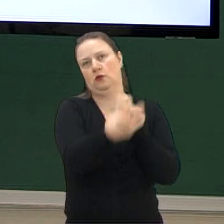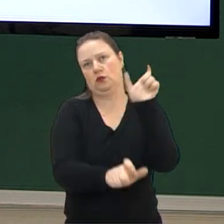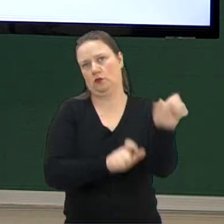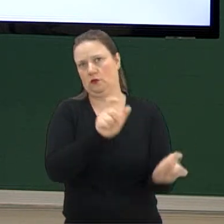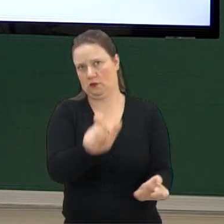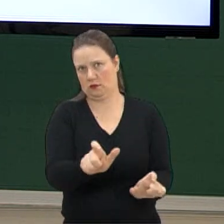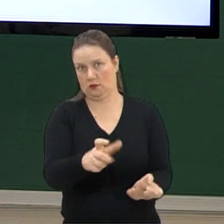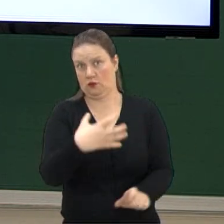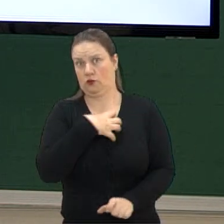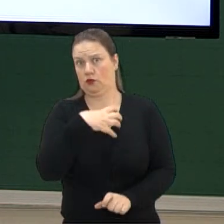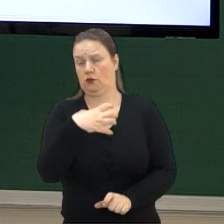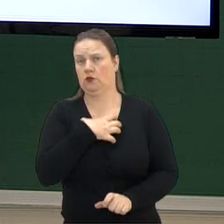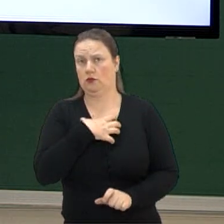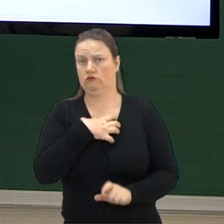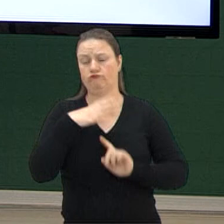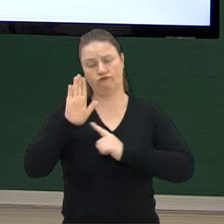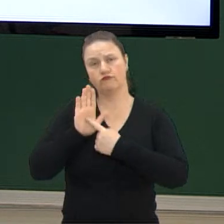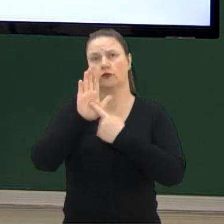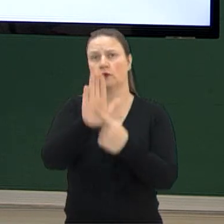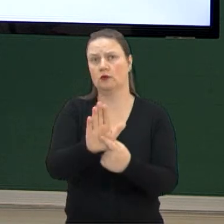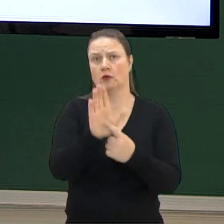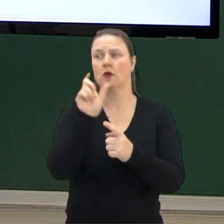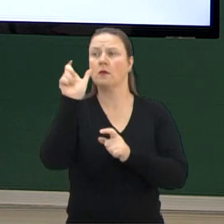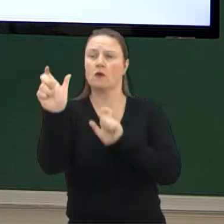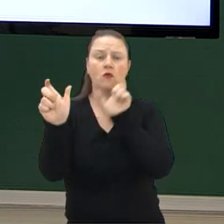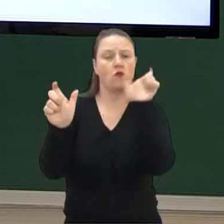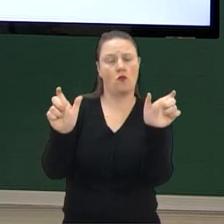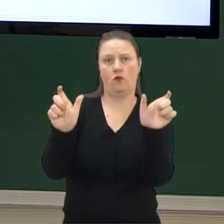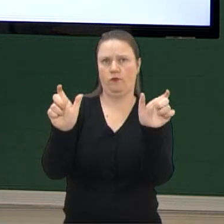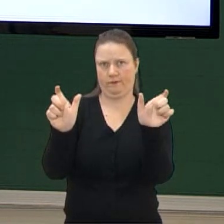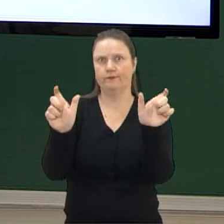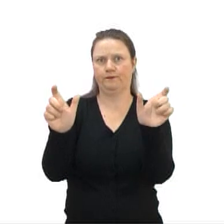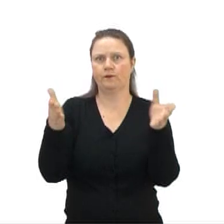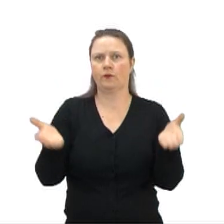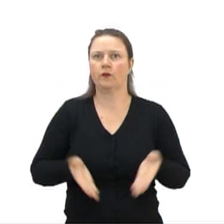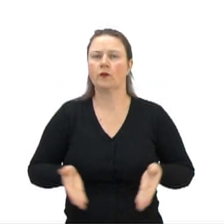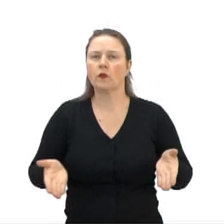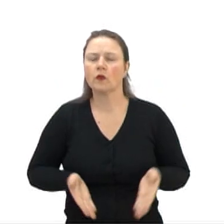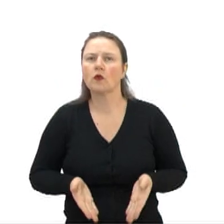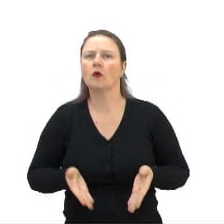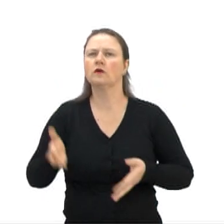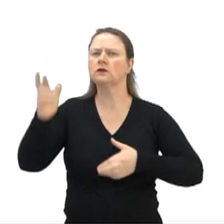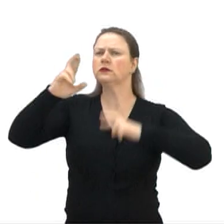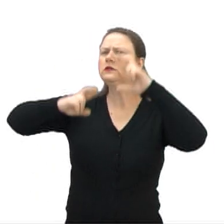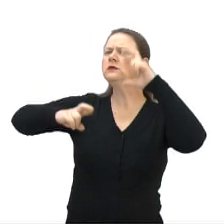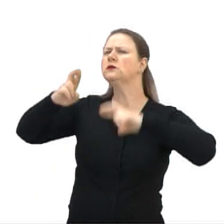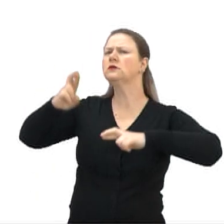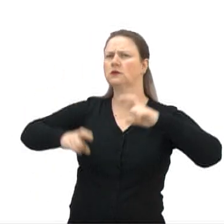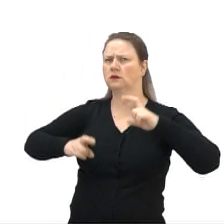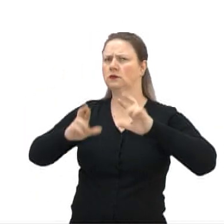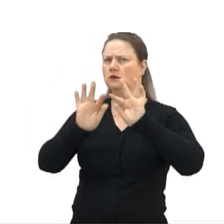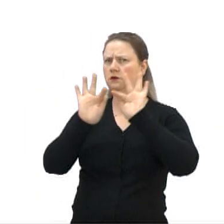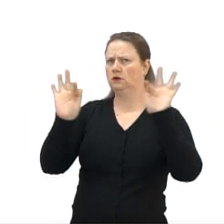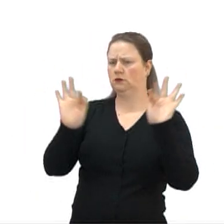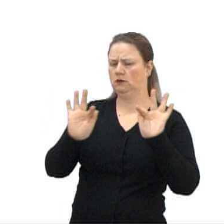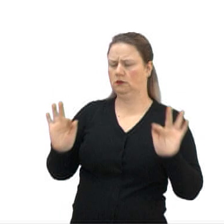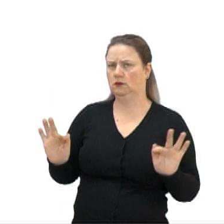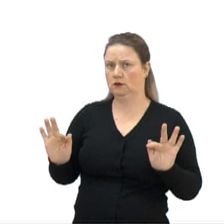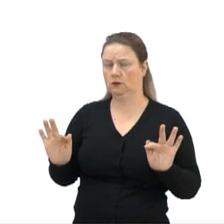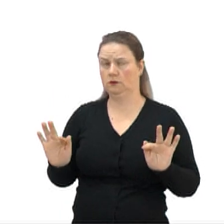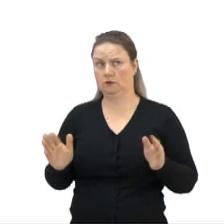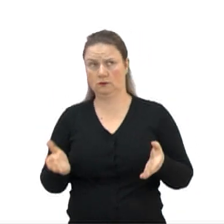os sentidos produzidos por essas duas palavras. E agora nós vamos analisar as orações. O